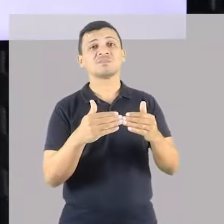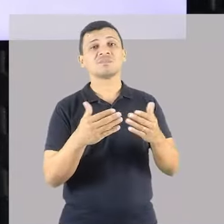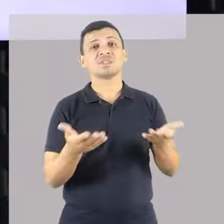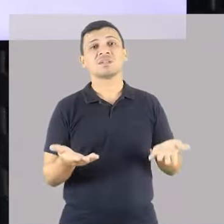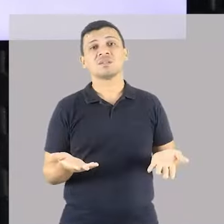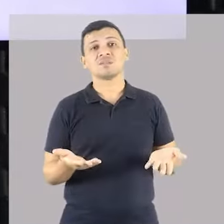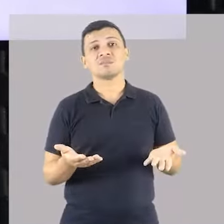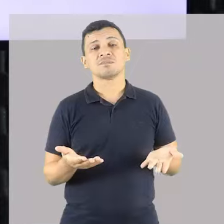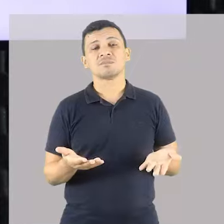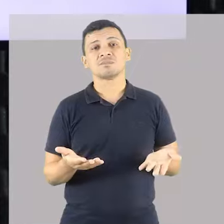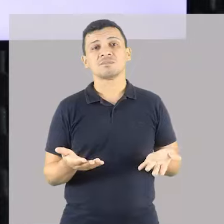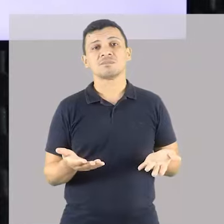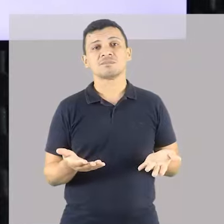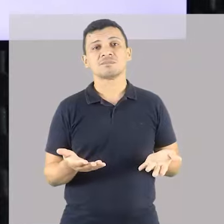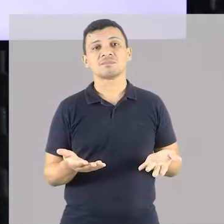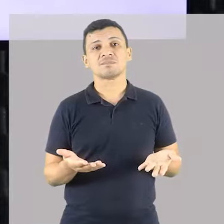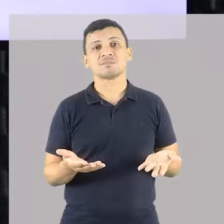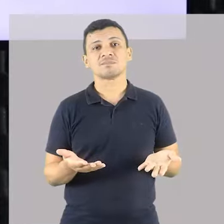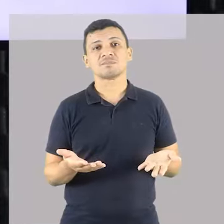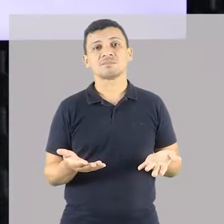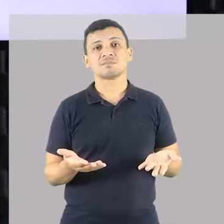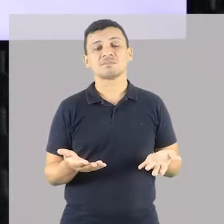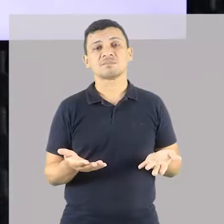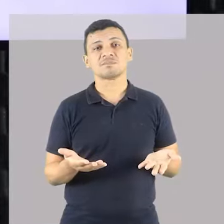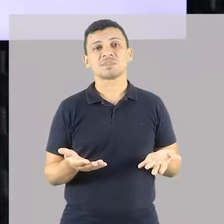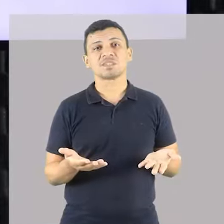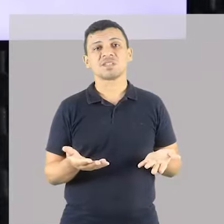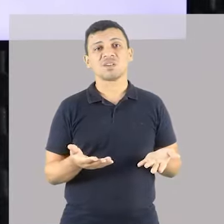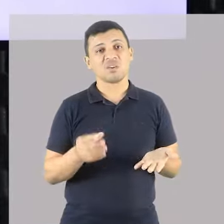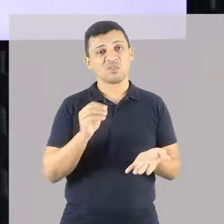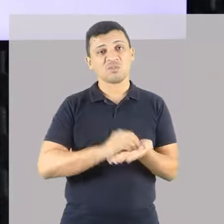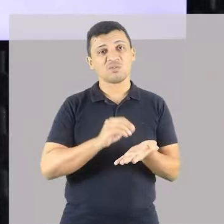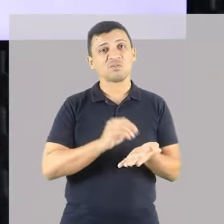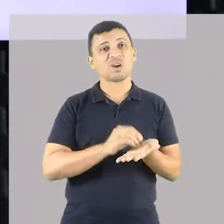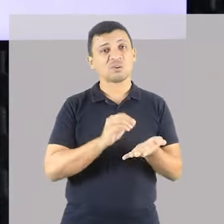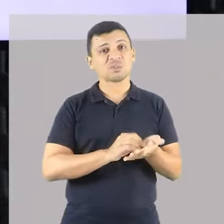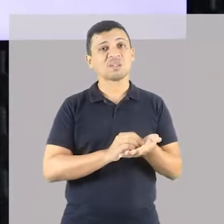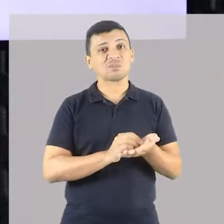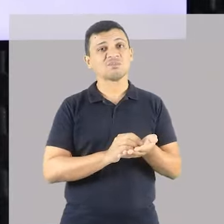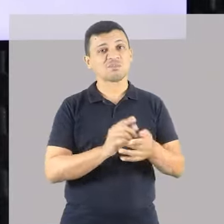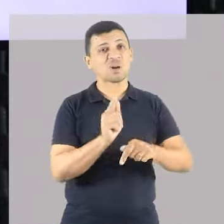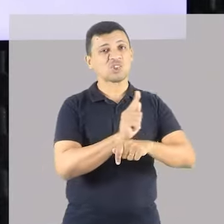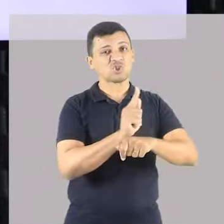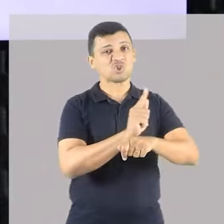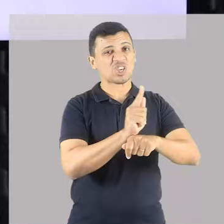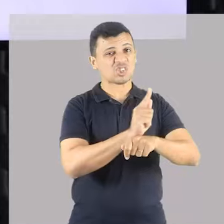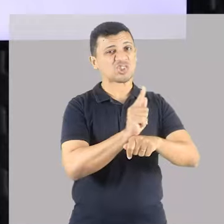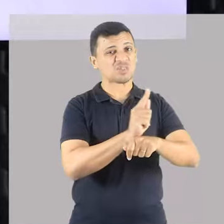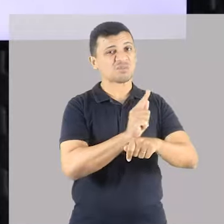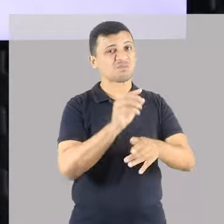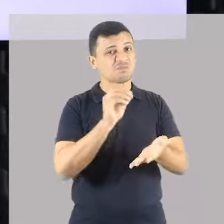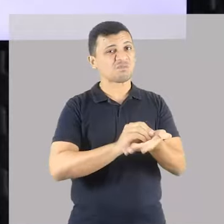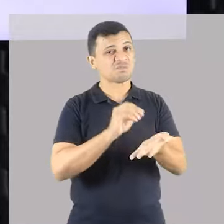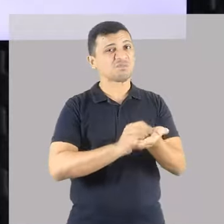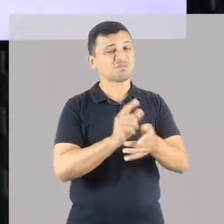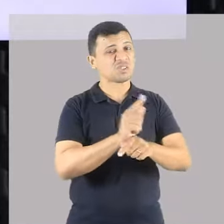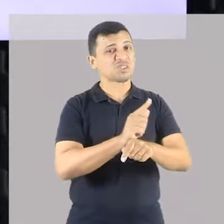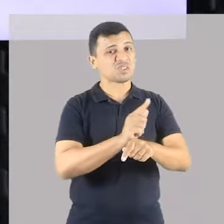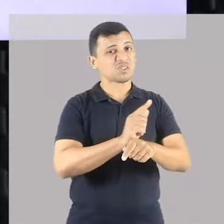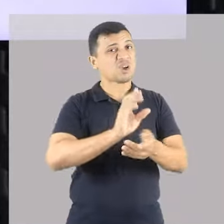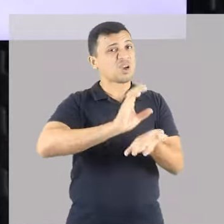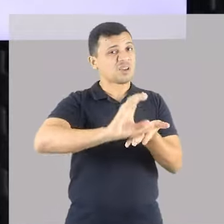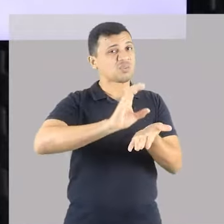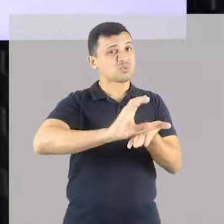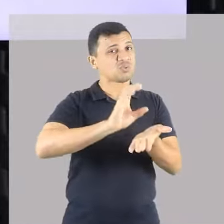eh a a ma gestão né vou colocar desse jeito né a má gestão dos